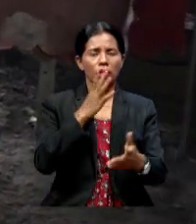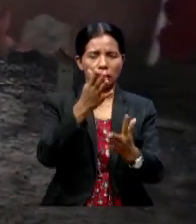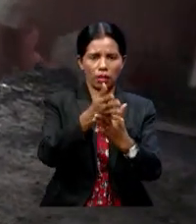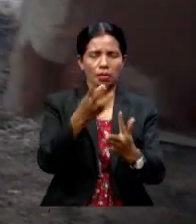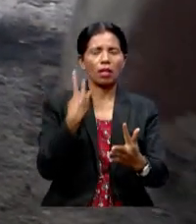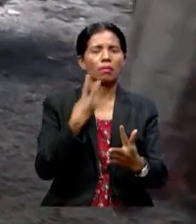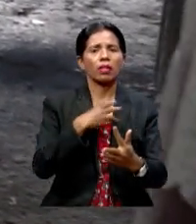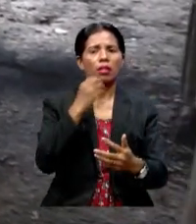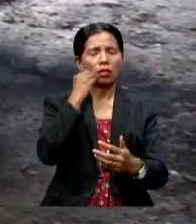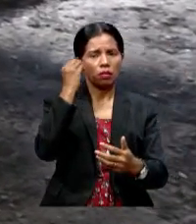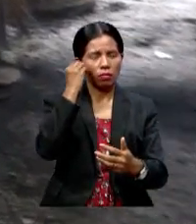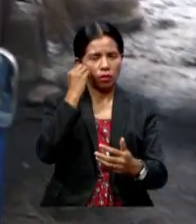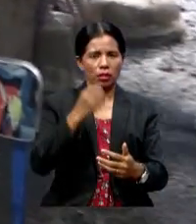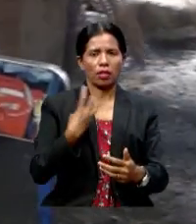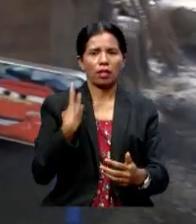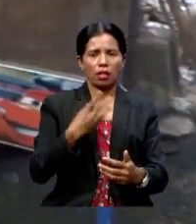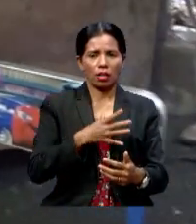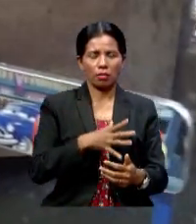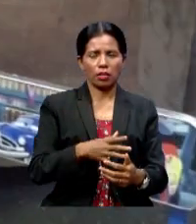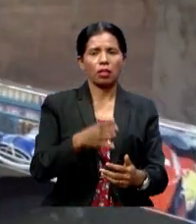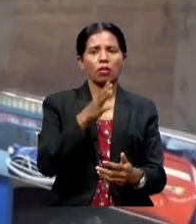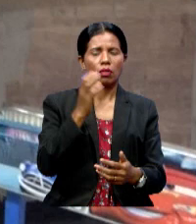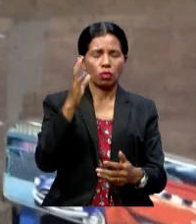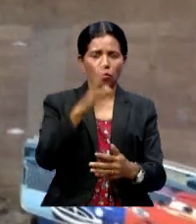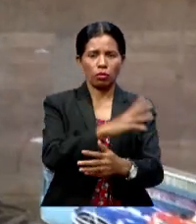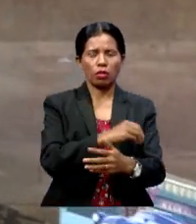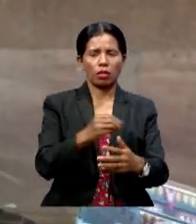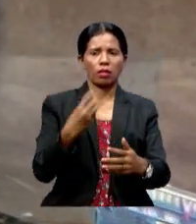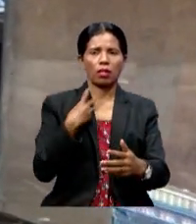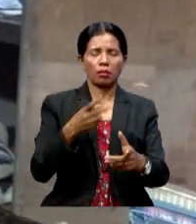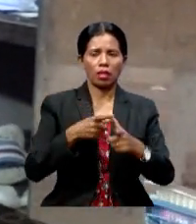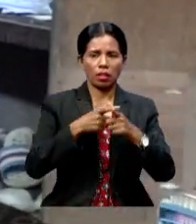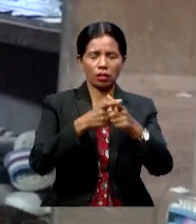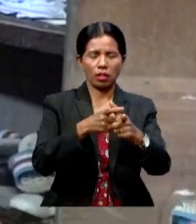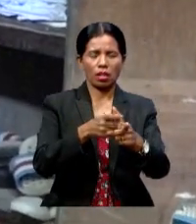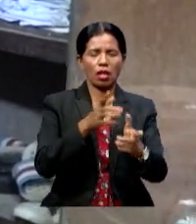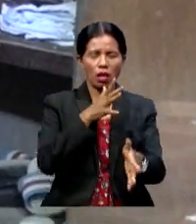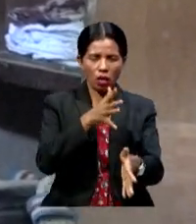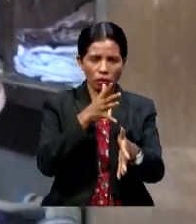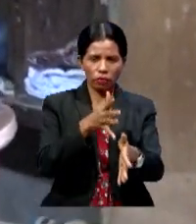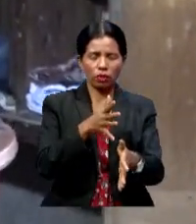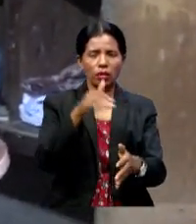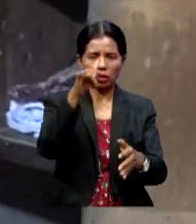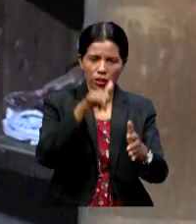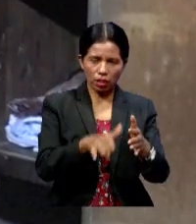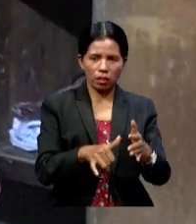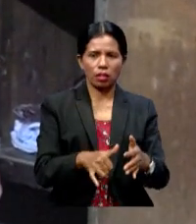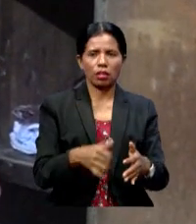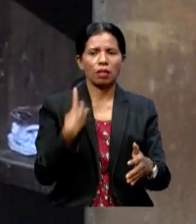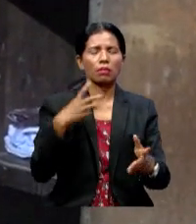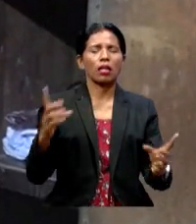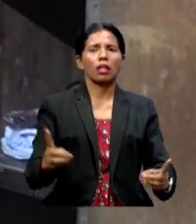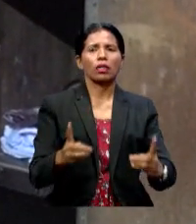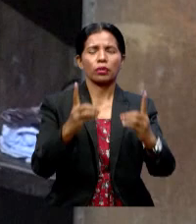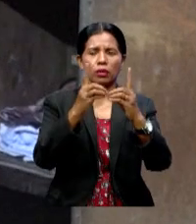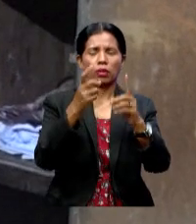como amamos tudo mai be ama saila dia, consegui a minha halai sai ama saila dia, canta mai dela, né? Tambah soro